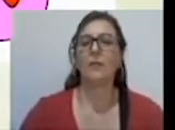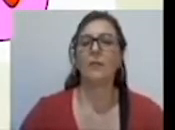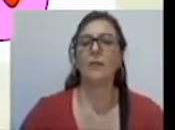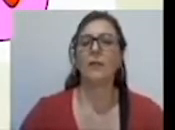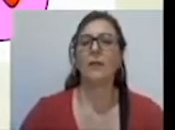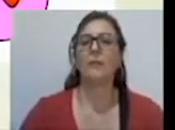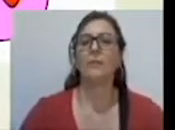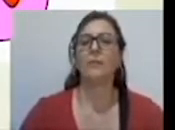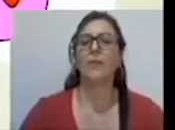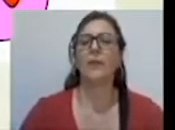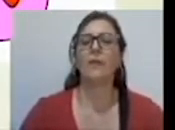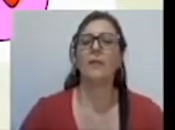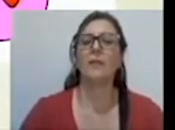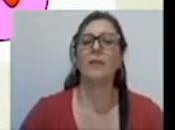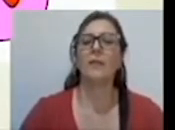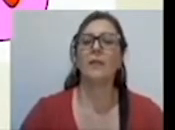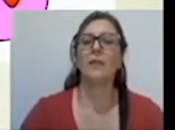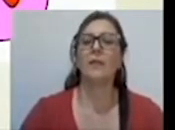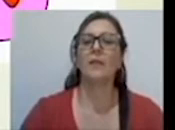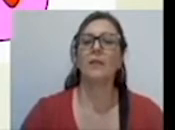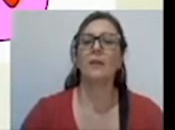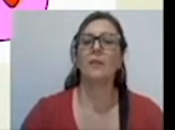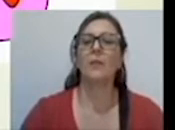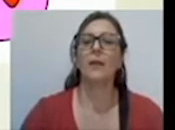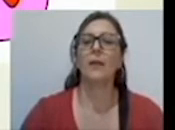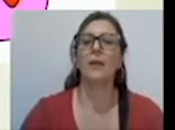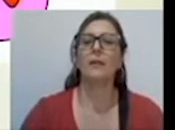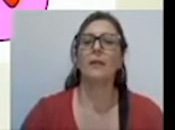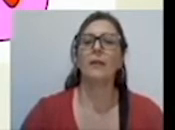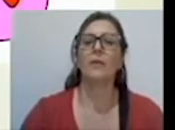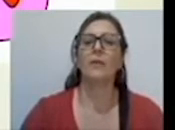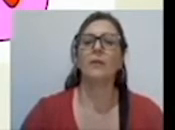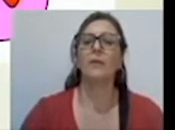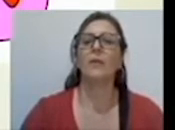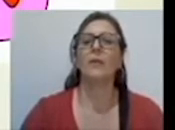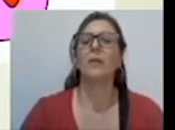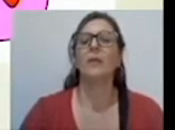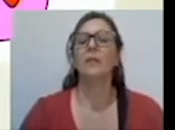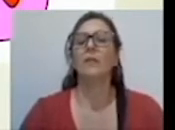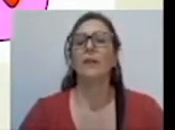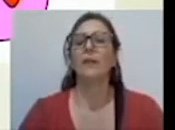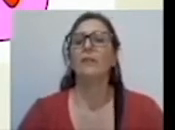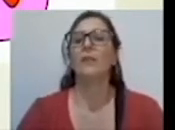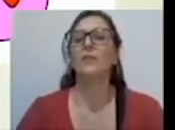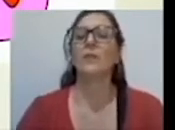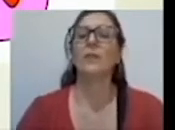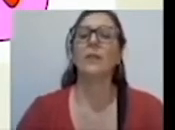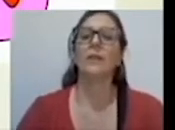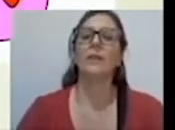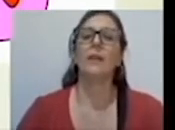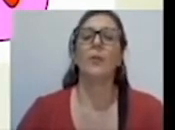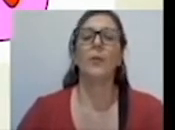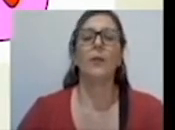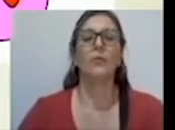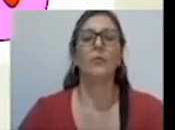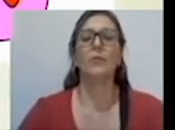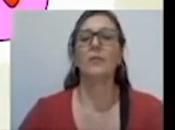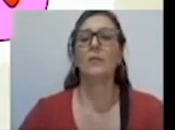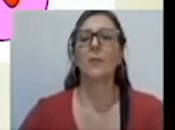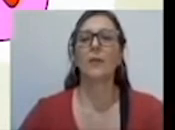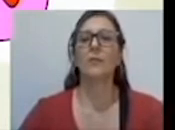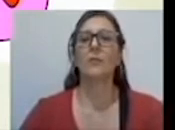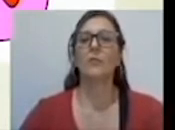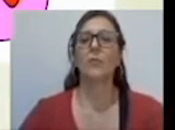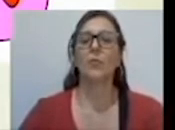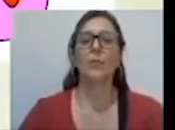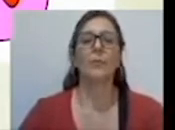ventrículo esquerdo, ele vai ser ejetado para a artéria aorta, que vai levar o sangue arterial para todas as